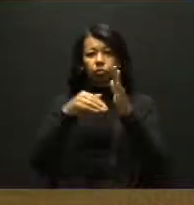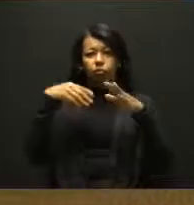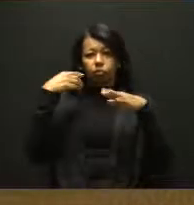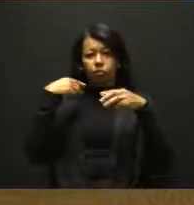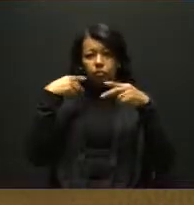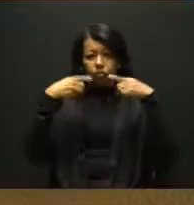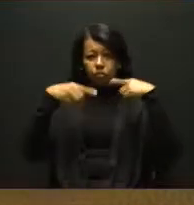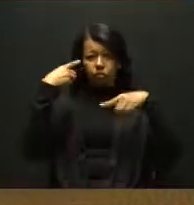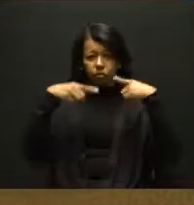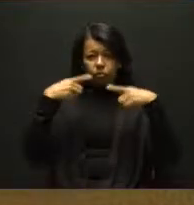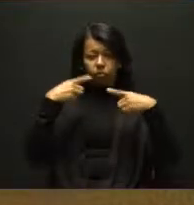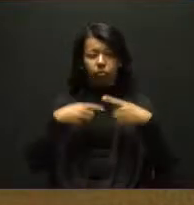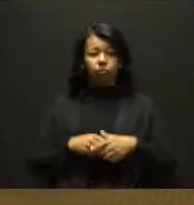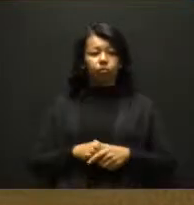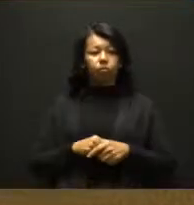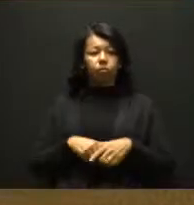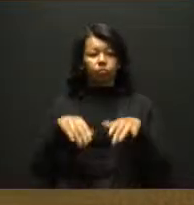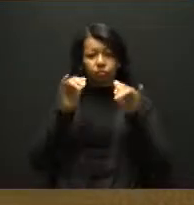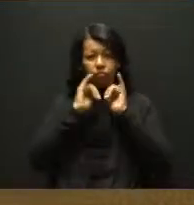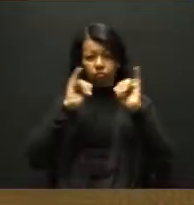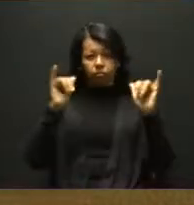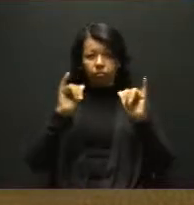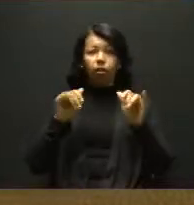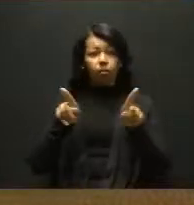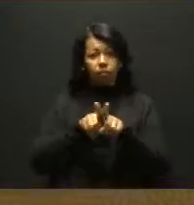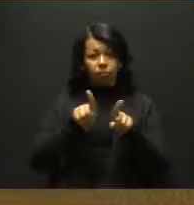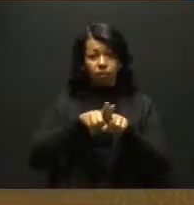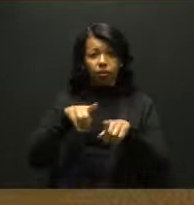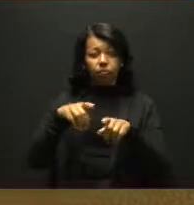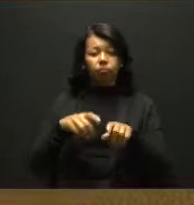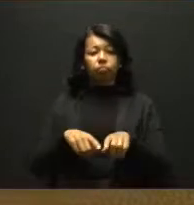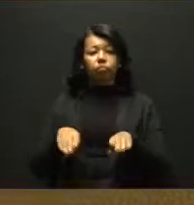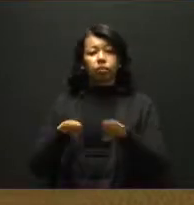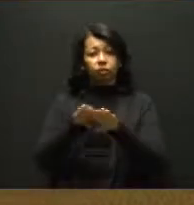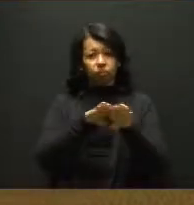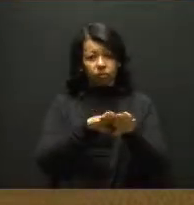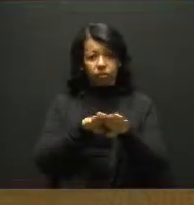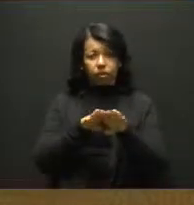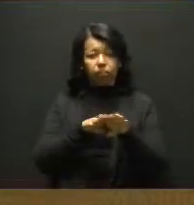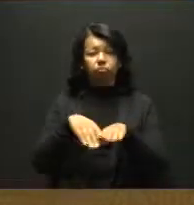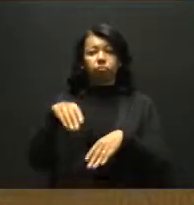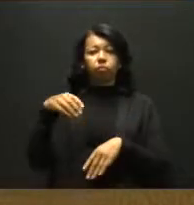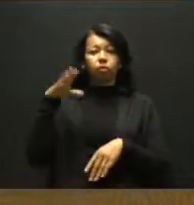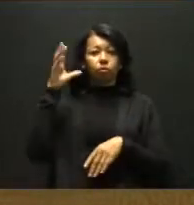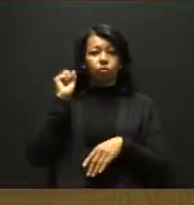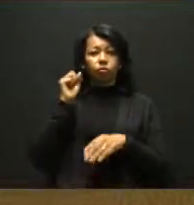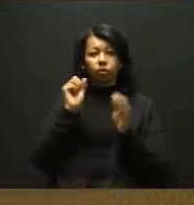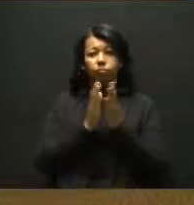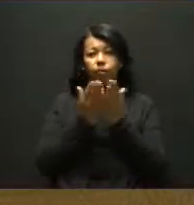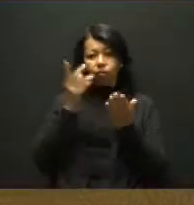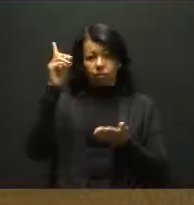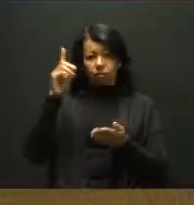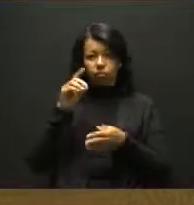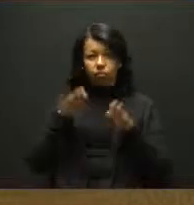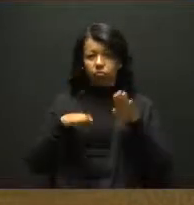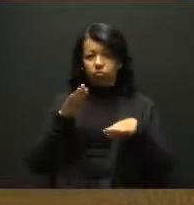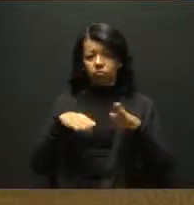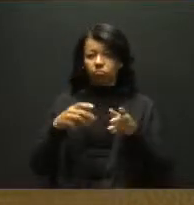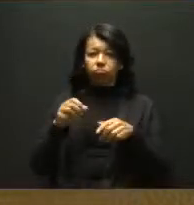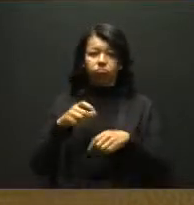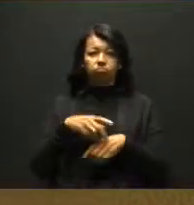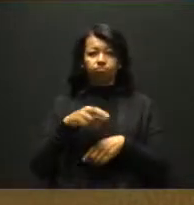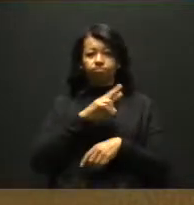mesmo sendo evangélico na criança o evangelho que eu gosto muito de ouvir a palavra em qualquer sentido e ele falou que a política é